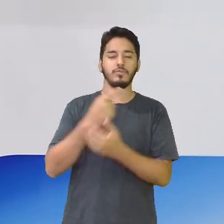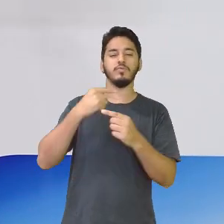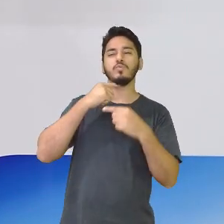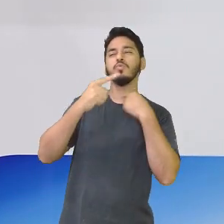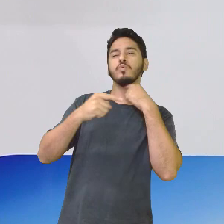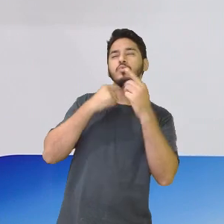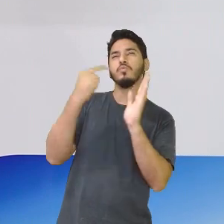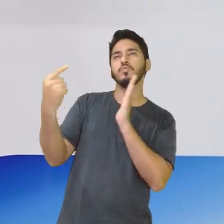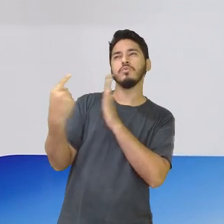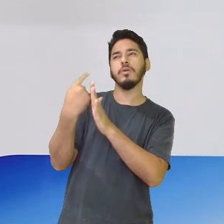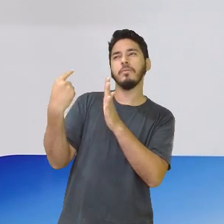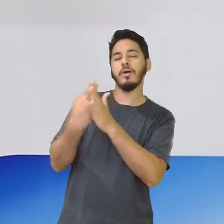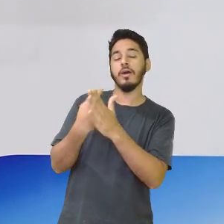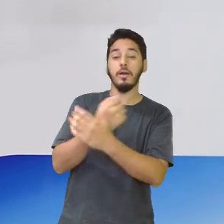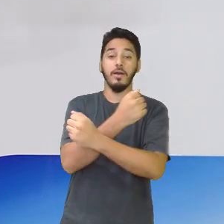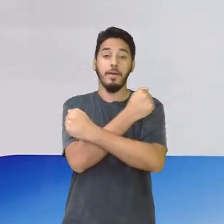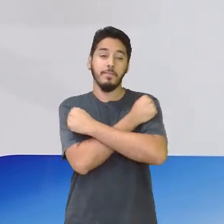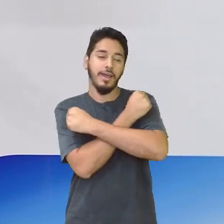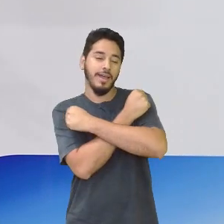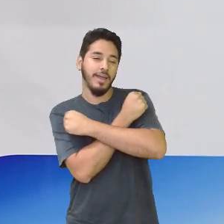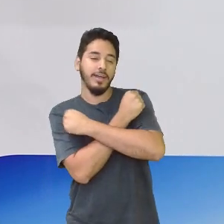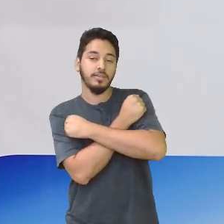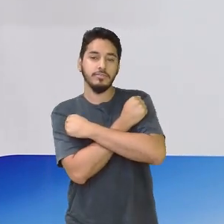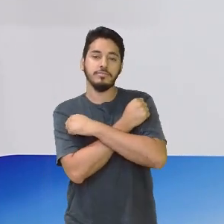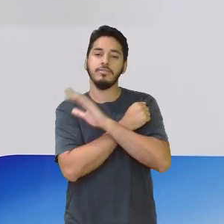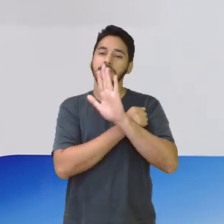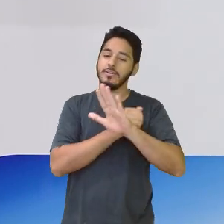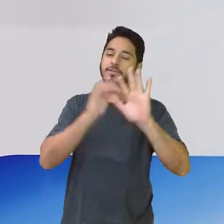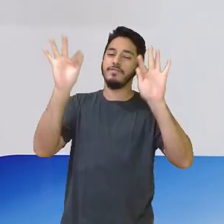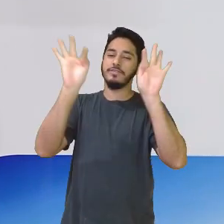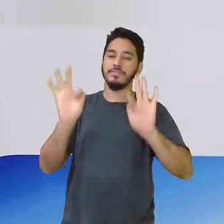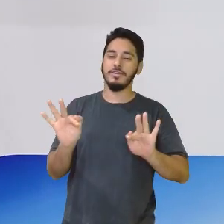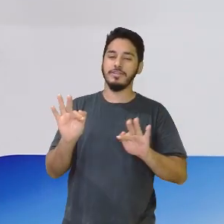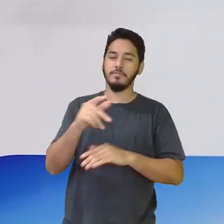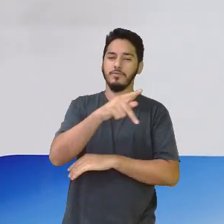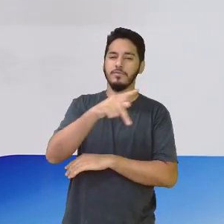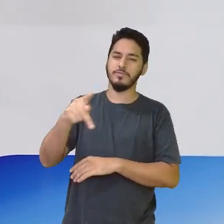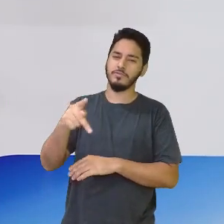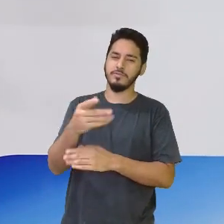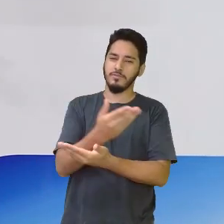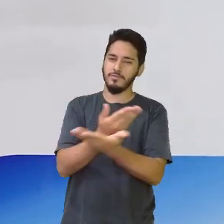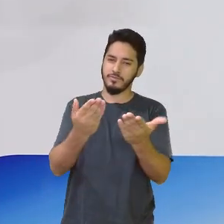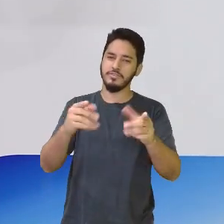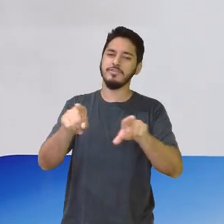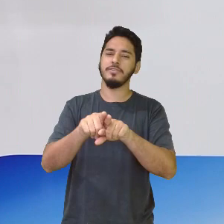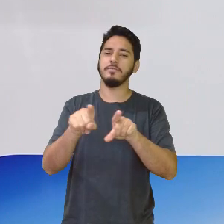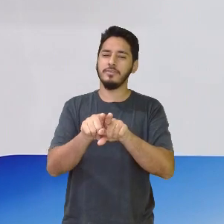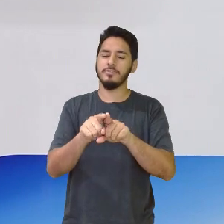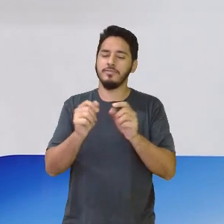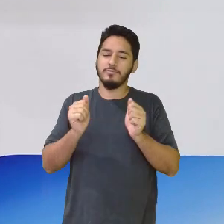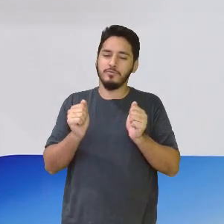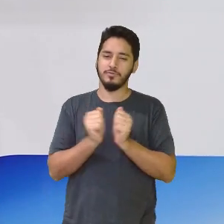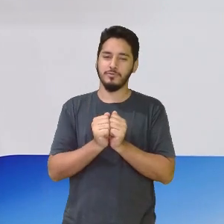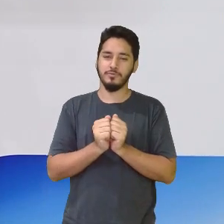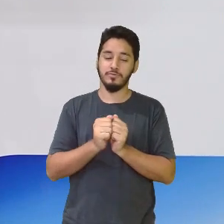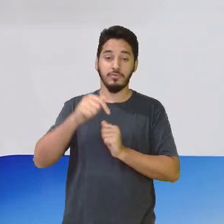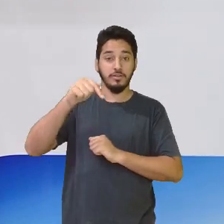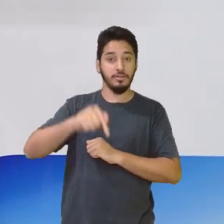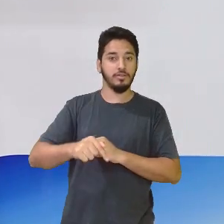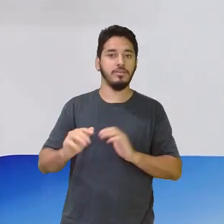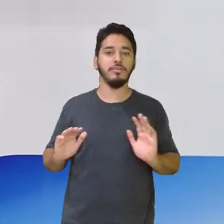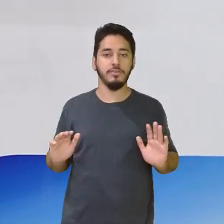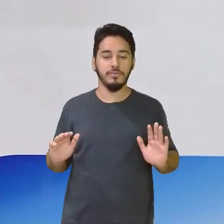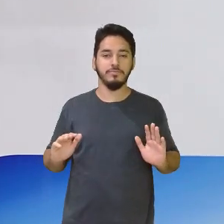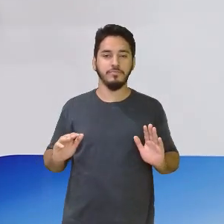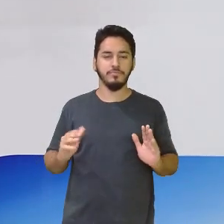dúvidas, os seus abraços, é uma alegria. Professor, professora, não é diferente, né? Estamos juntos aqui nessa